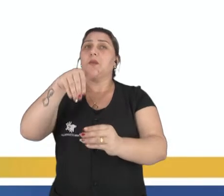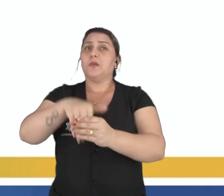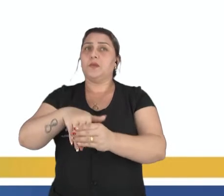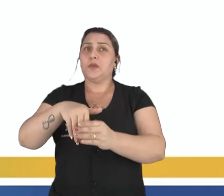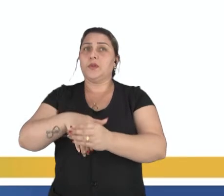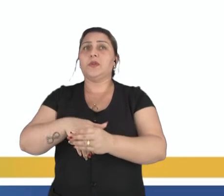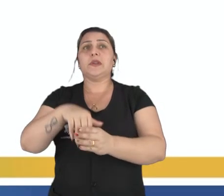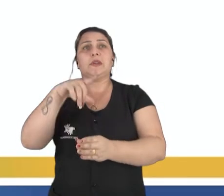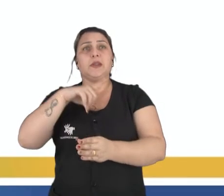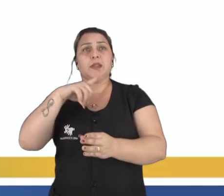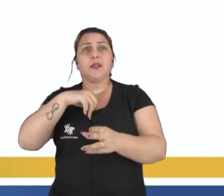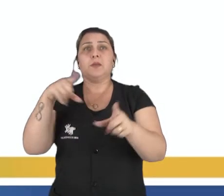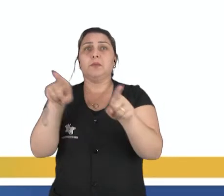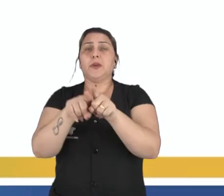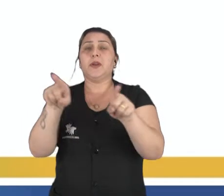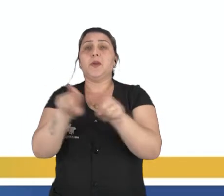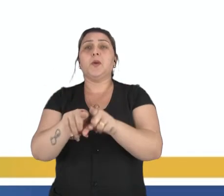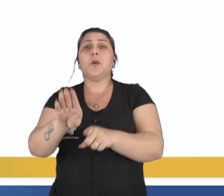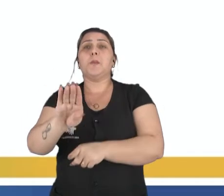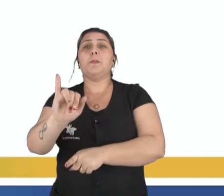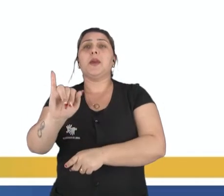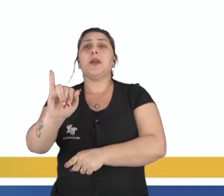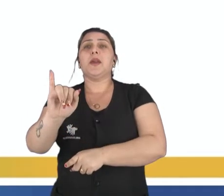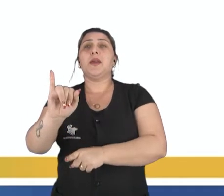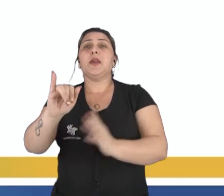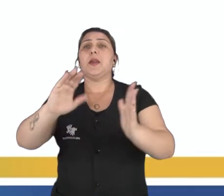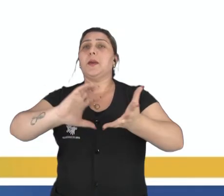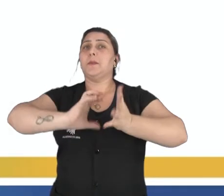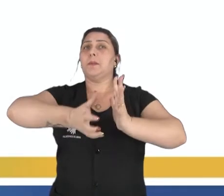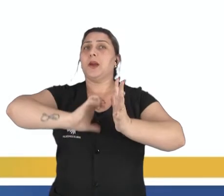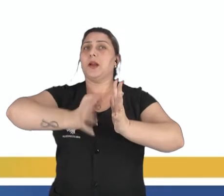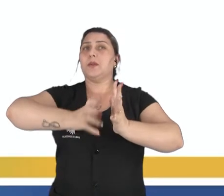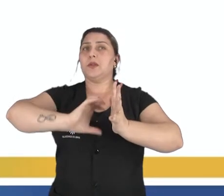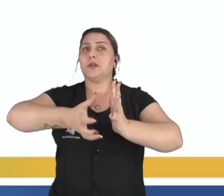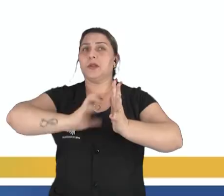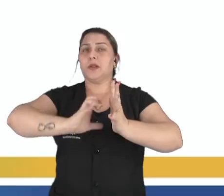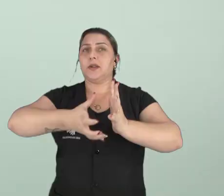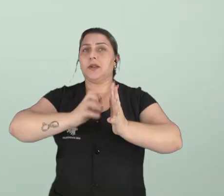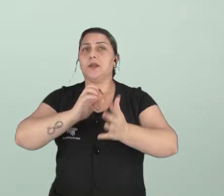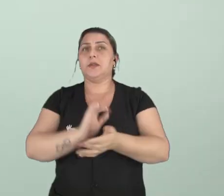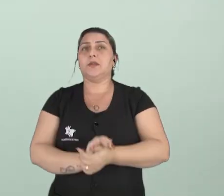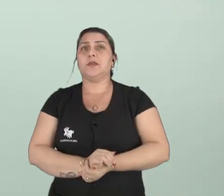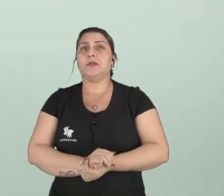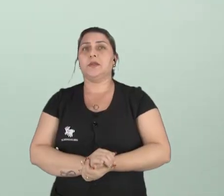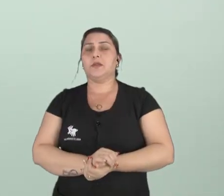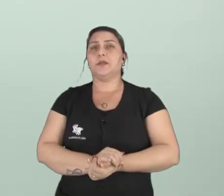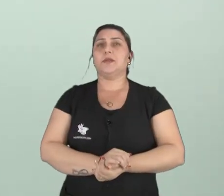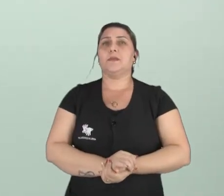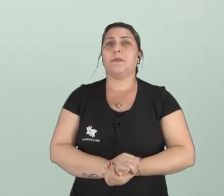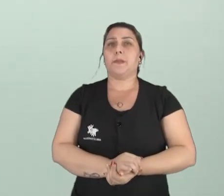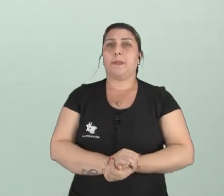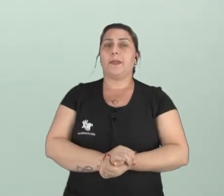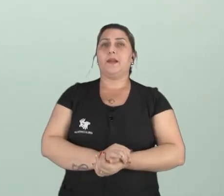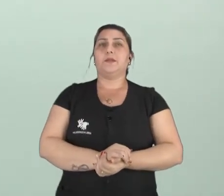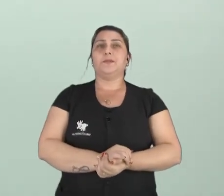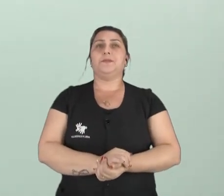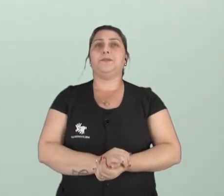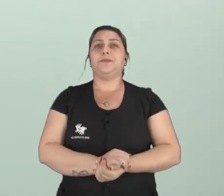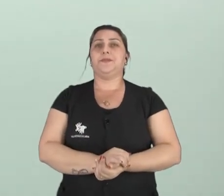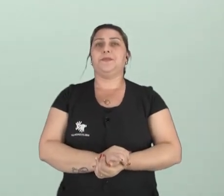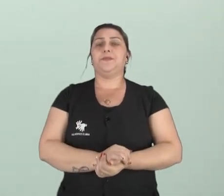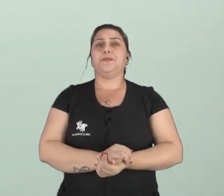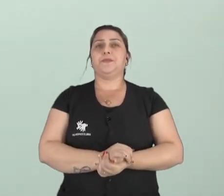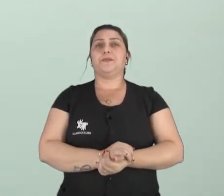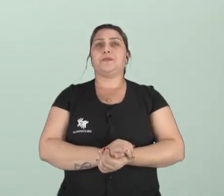E aí, pessoal, a gente tem também, nesse processo, né, da ditadura militar, o sistema partidário vigente,